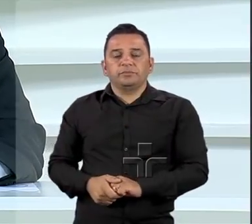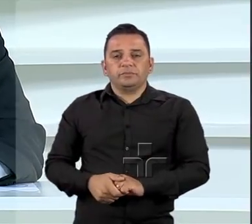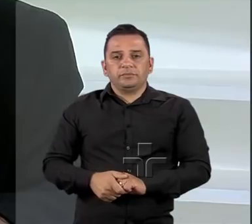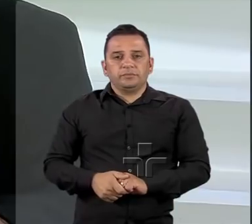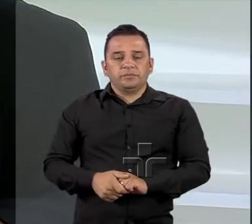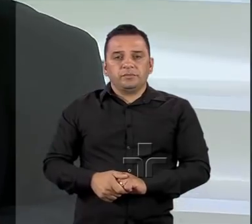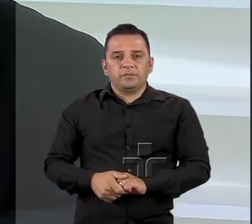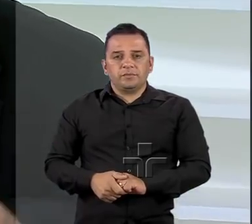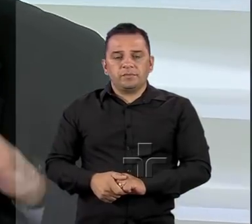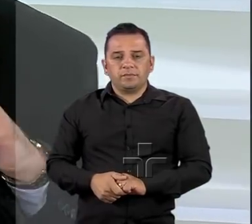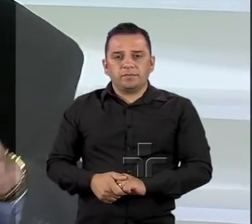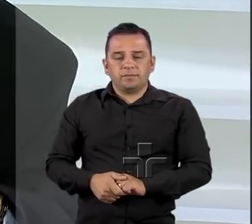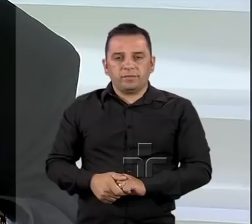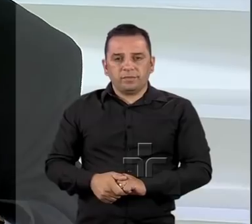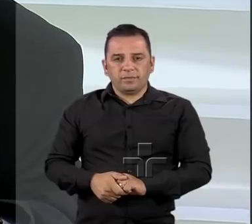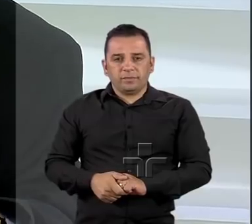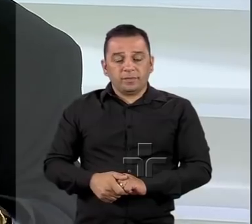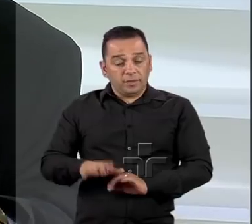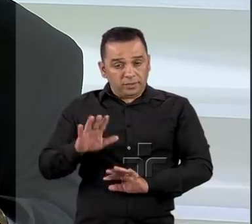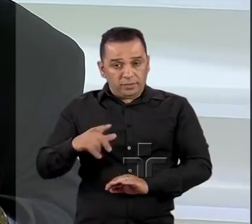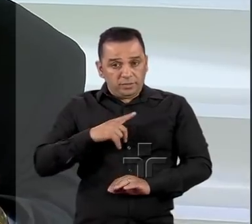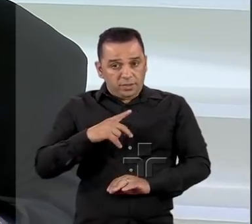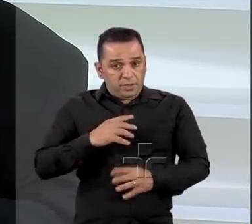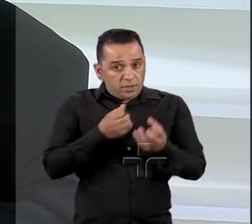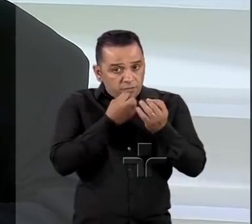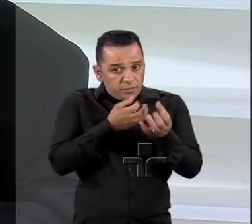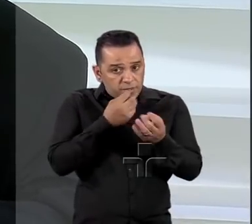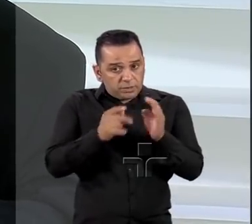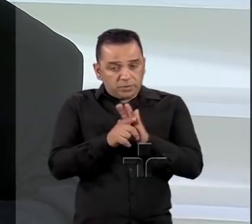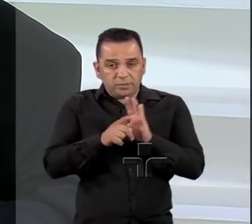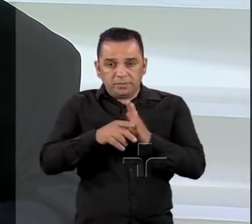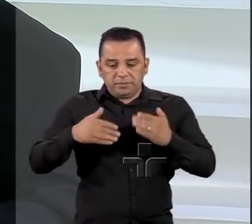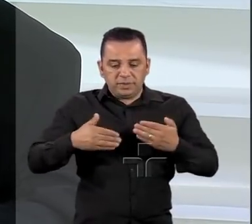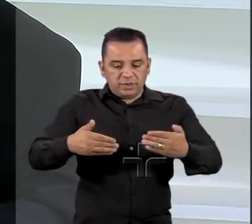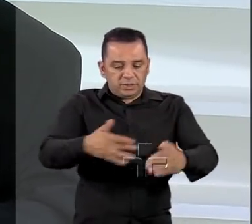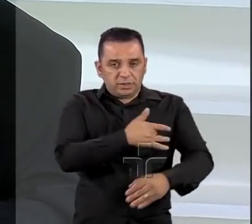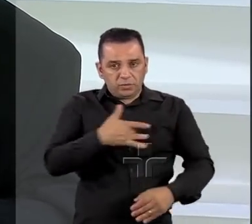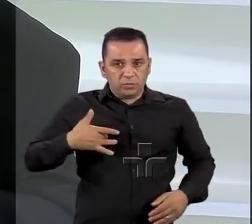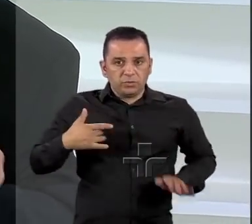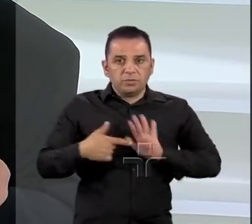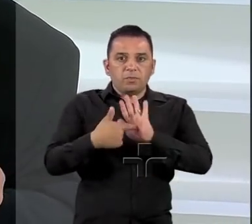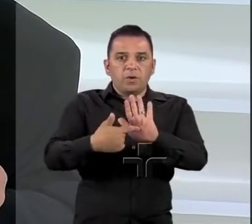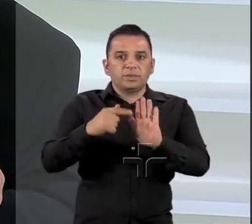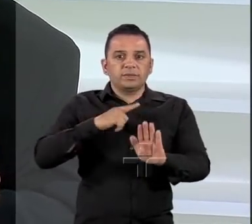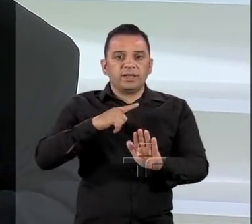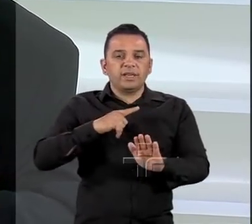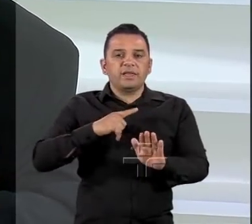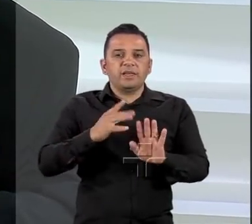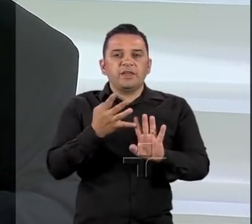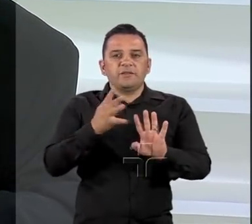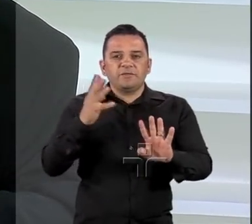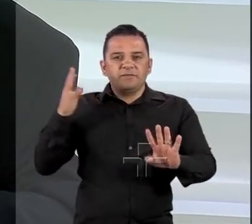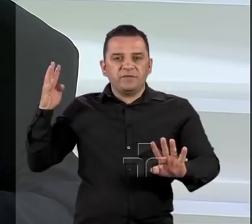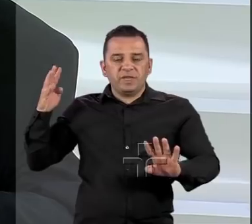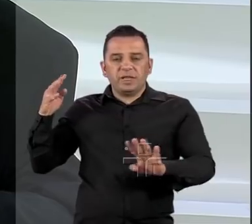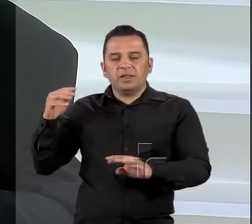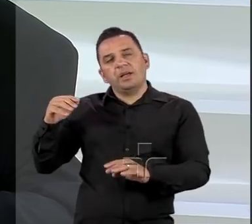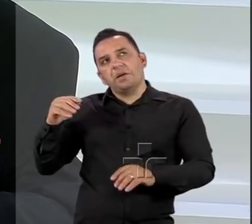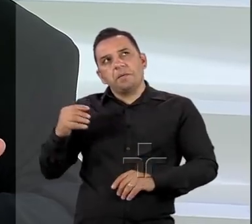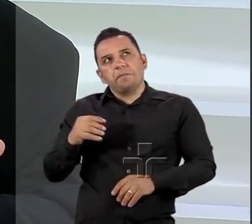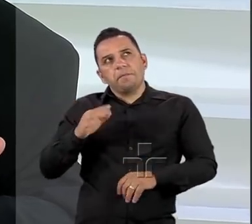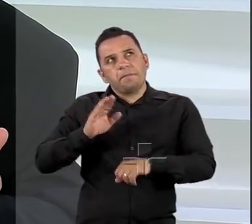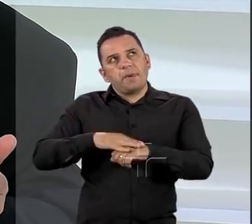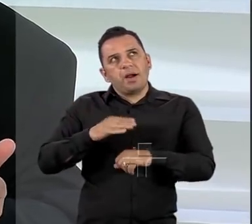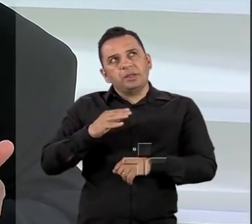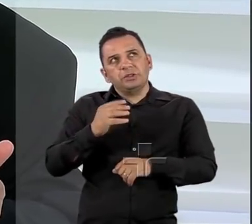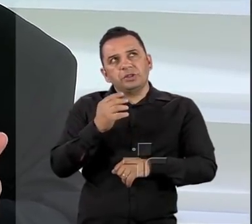Veja, alguns dados que vêm do Ministério da Saúde mostram que nós temos filas de mais de 1,5 milhão